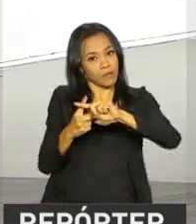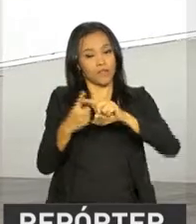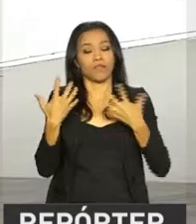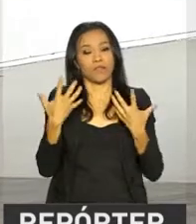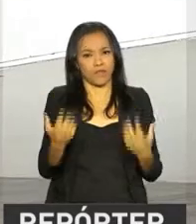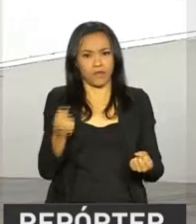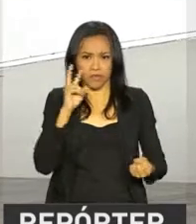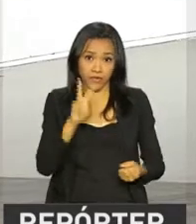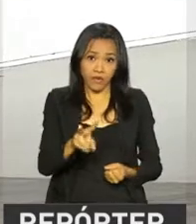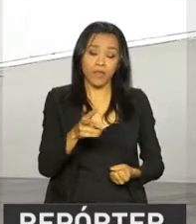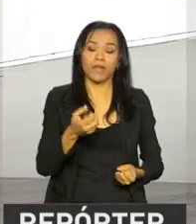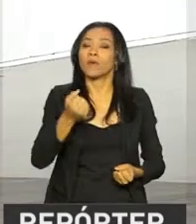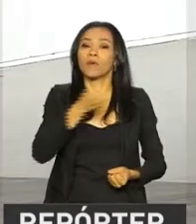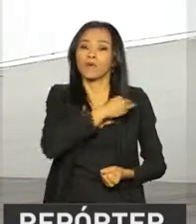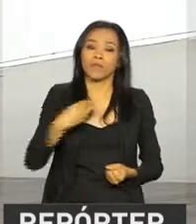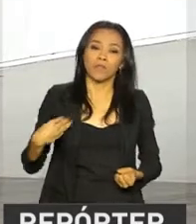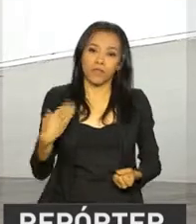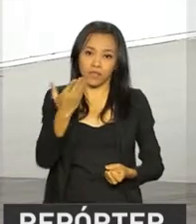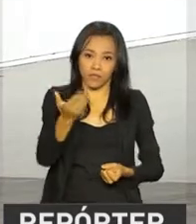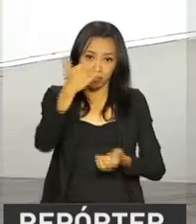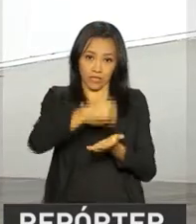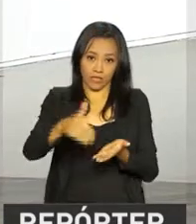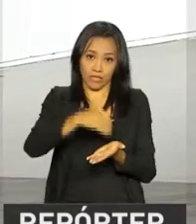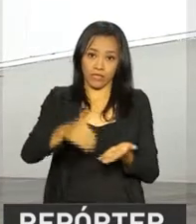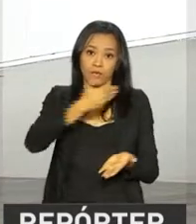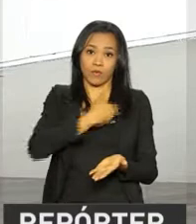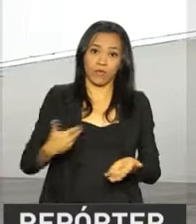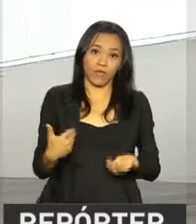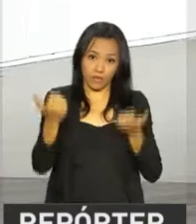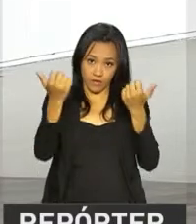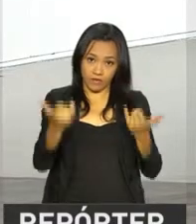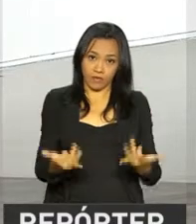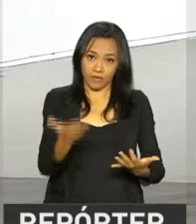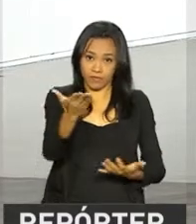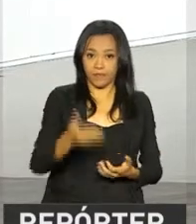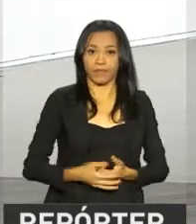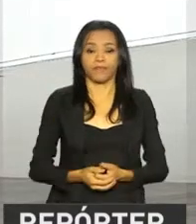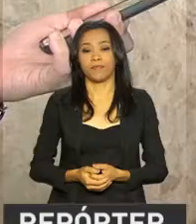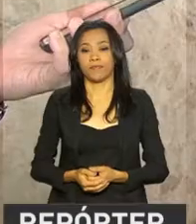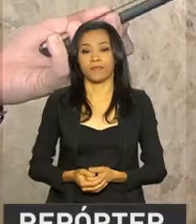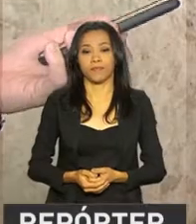que o ministro-chefe da Secretaria de Governo, Carlos Marum, falou sobre o assunto.